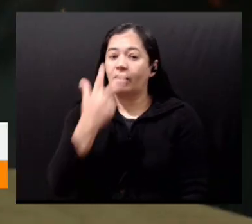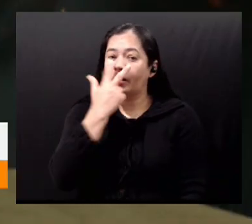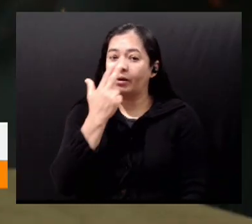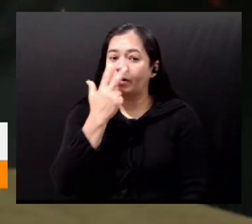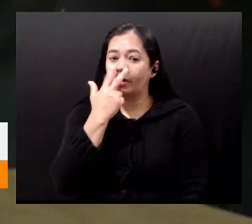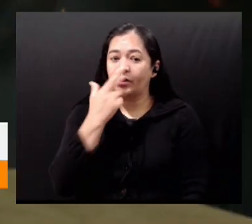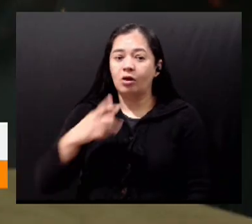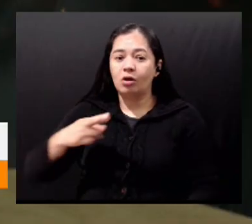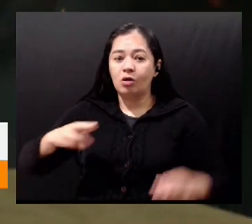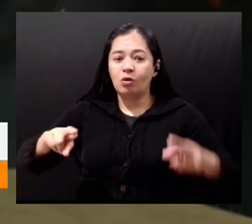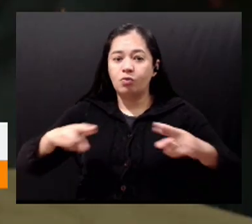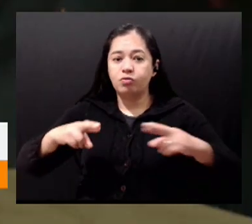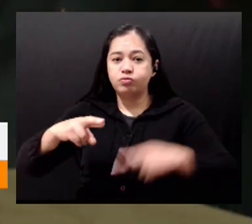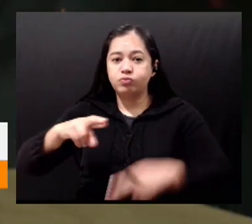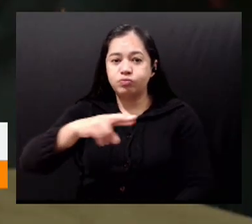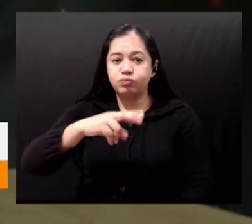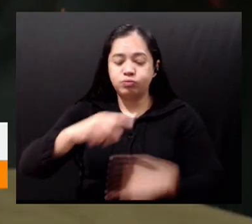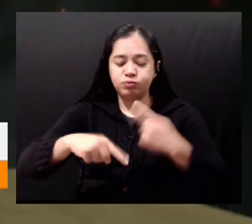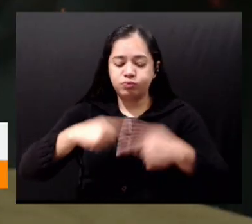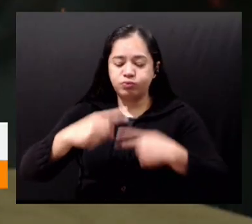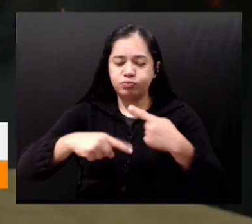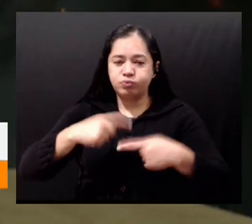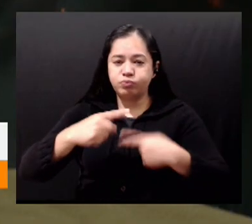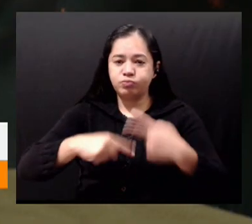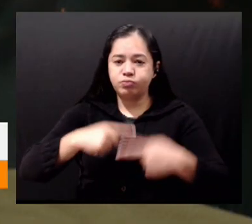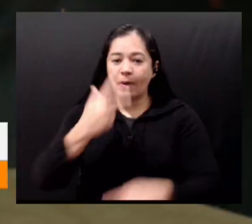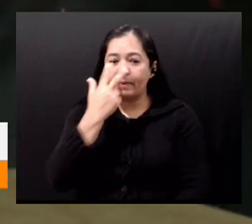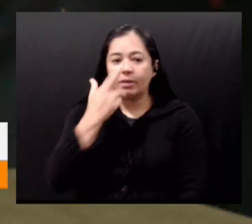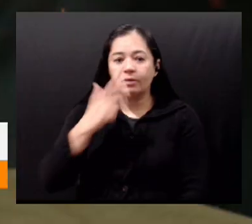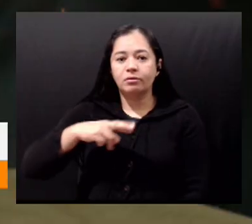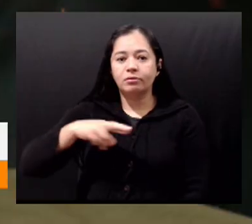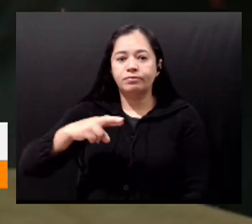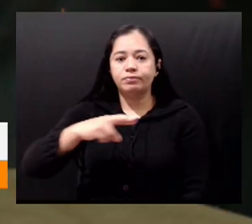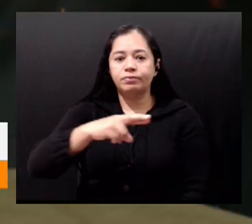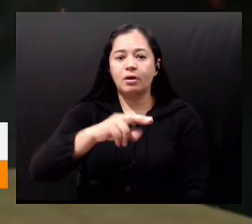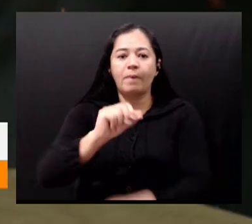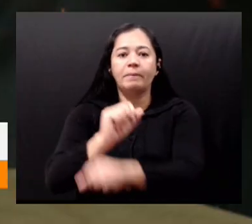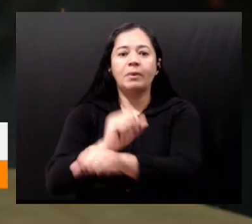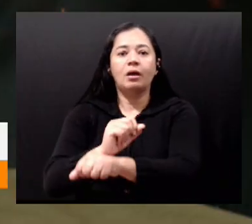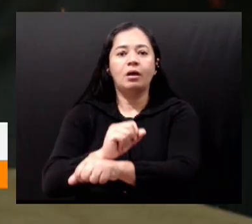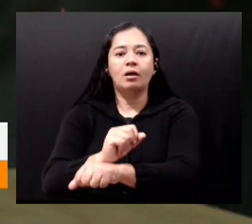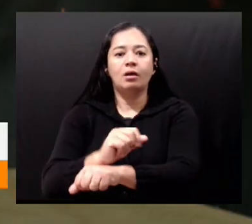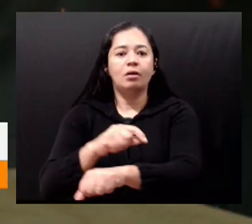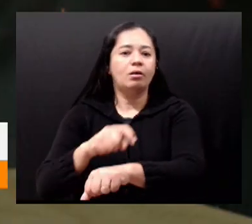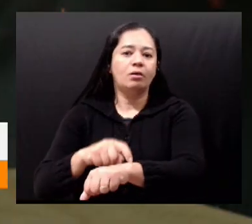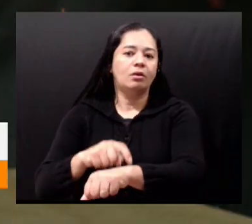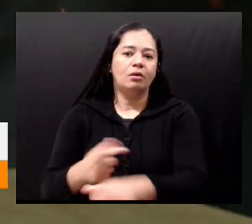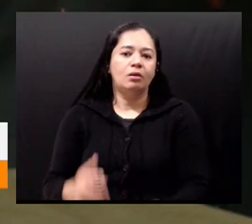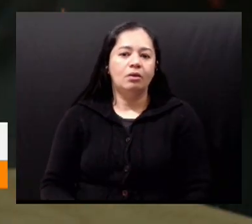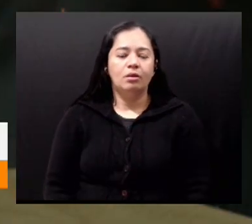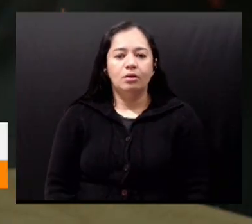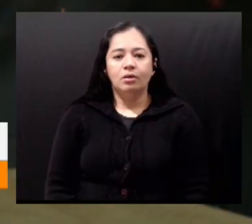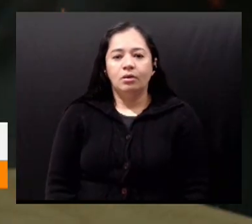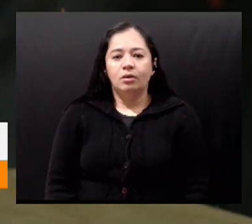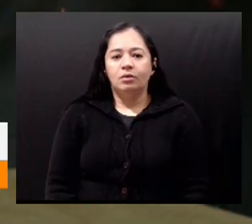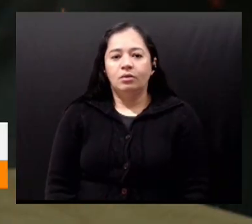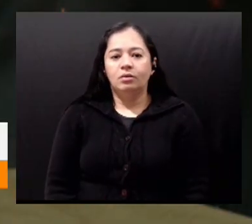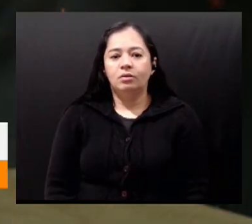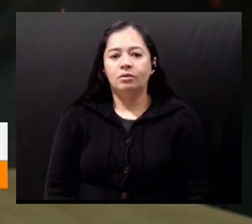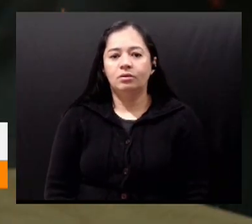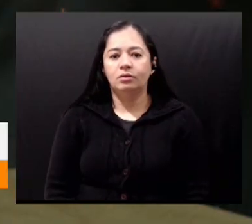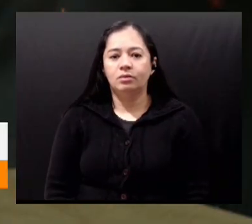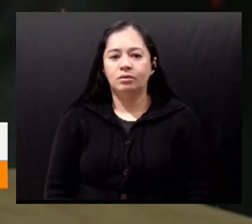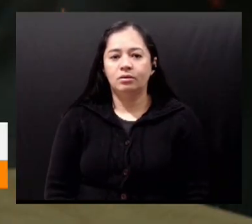rodando, correndo na rodinha, e aí a gente só vai parar quando né, colocando aí a imagem do ratinho, o ratinho vai chegar uma hora que ele vai